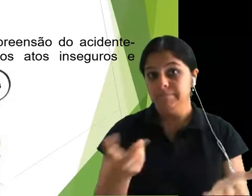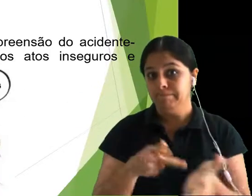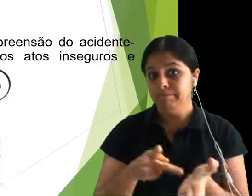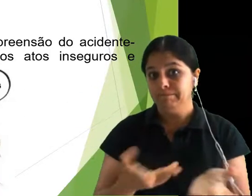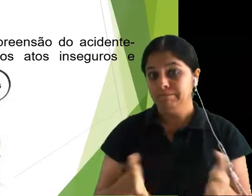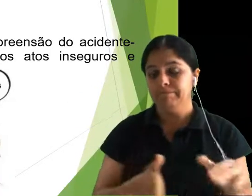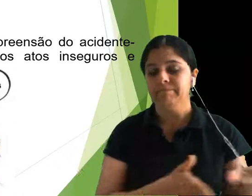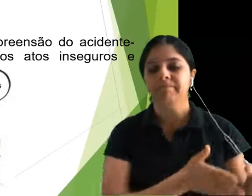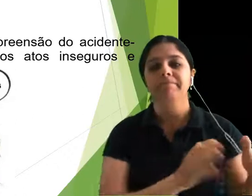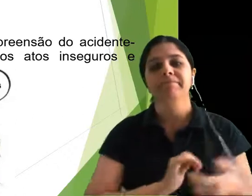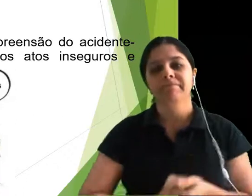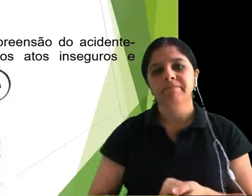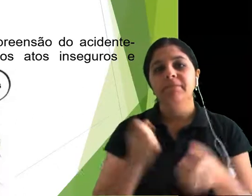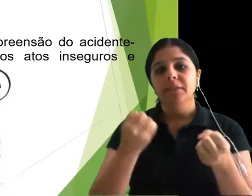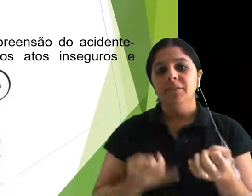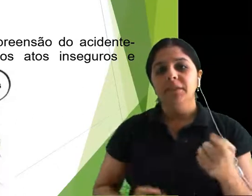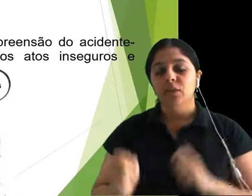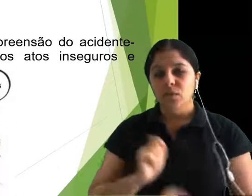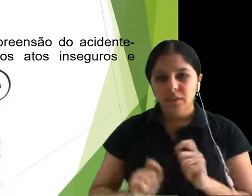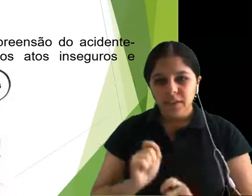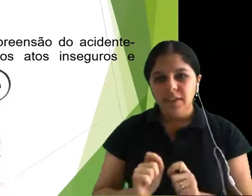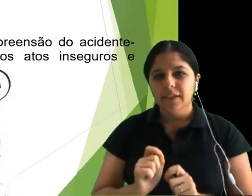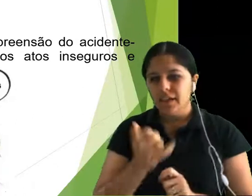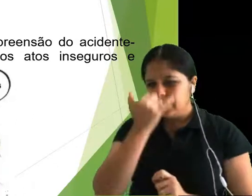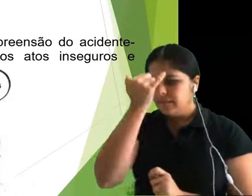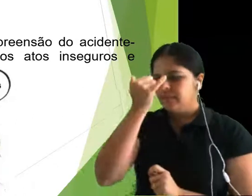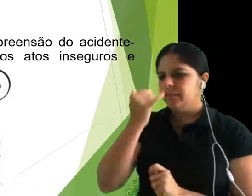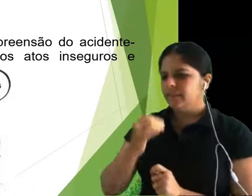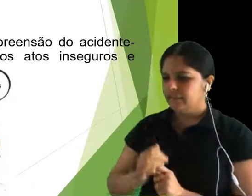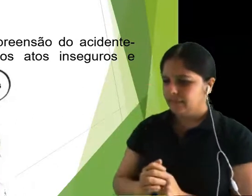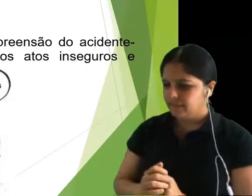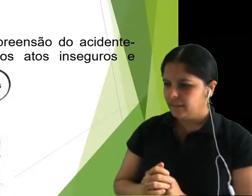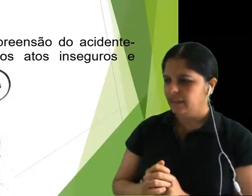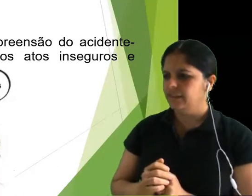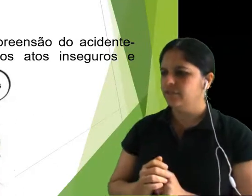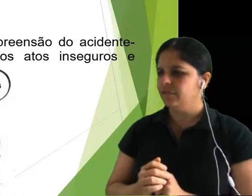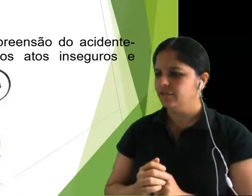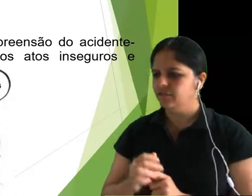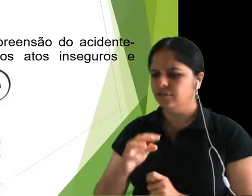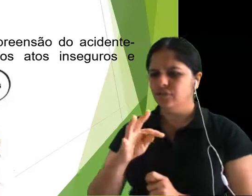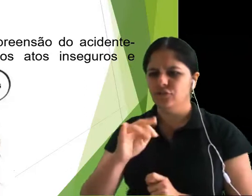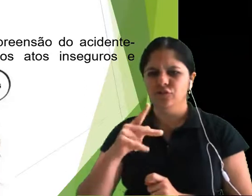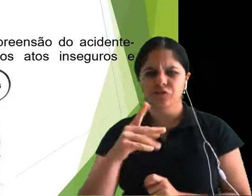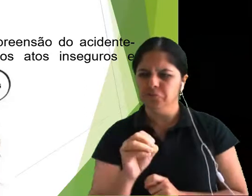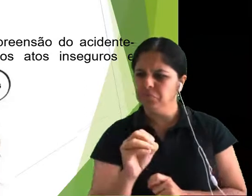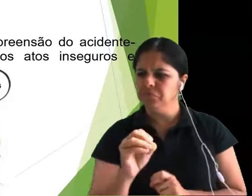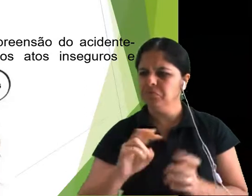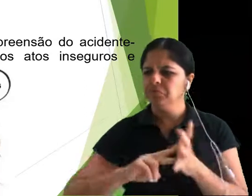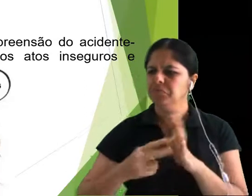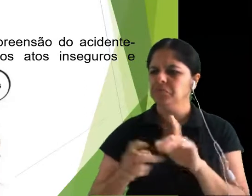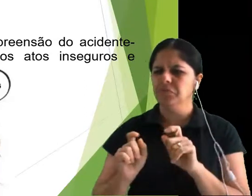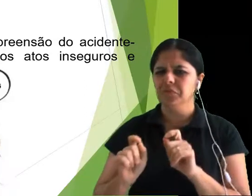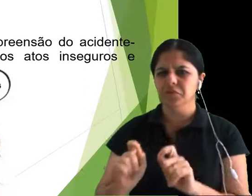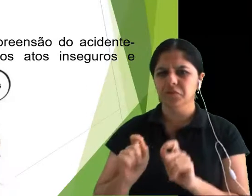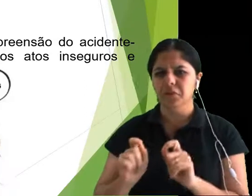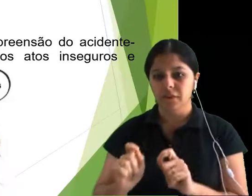vamos continuar, gente. Agora nós vamos falar sobre acidente tipo. Essa expressão acidente tipo, o que ela está falando? Na